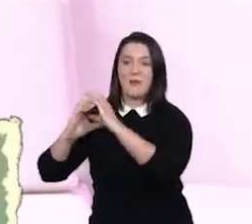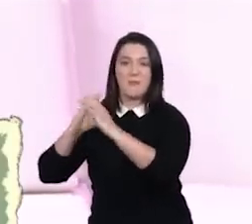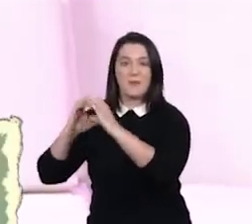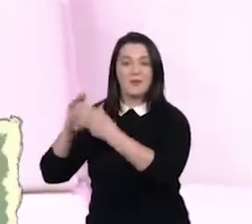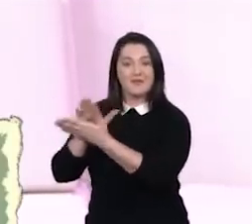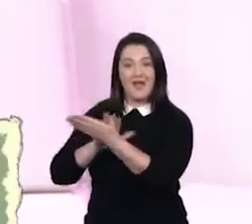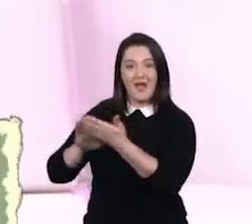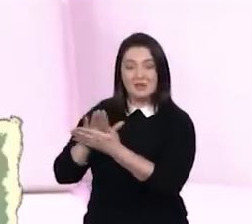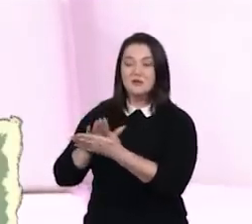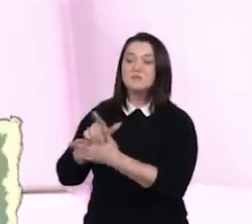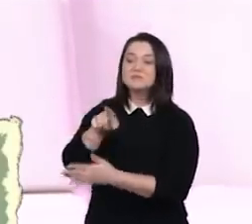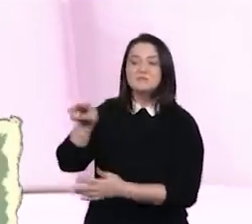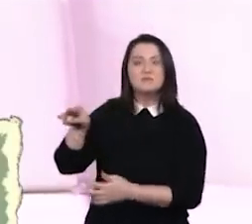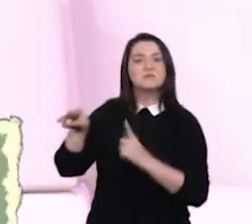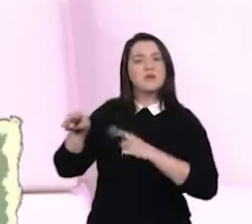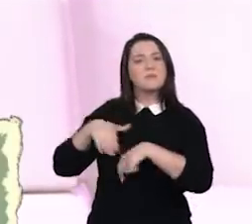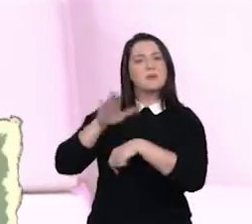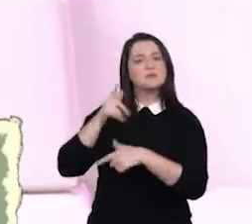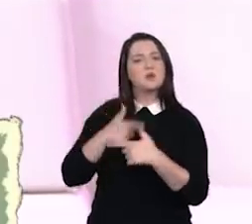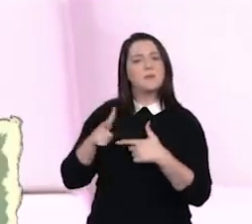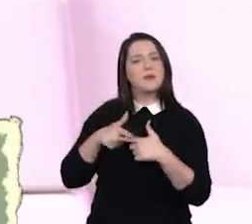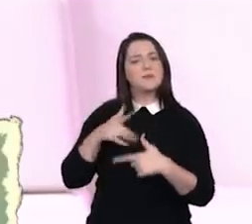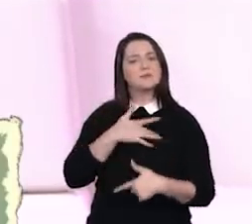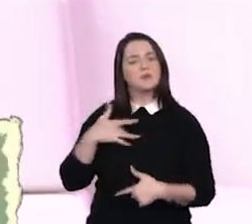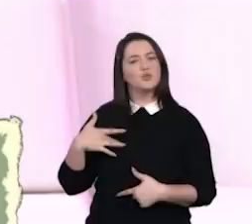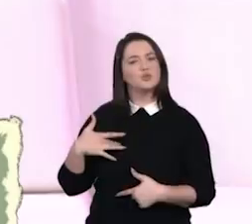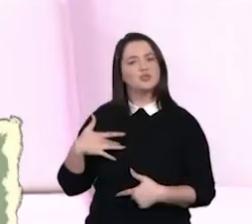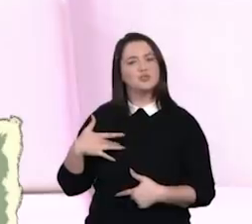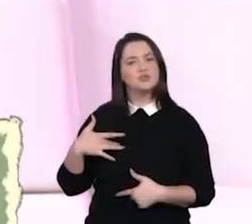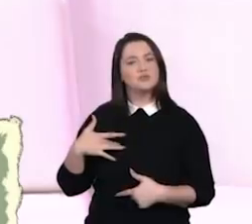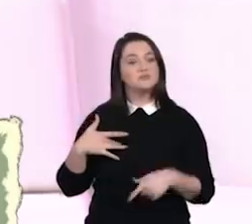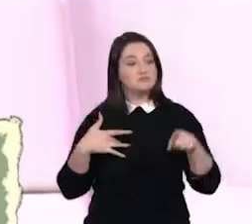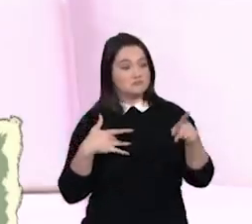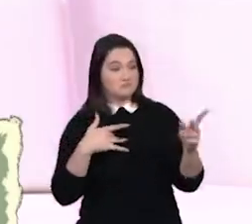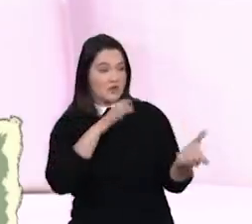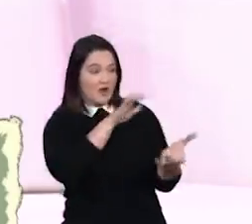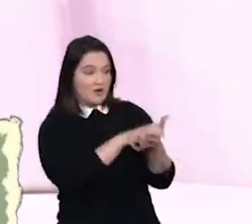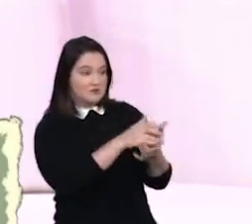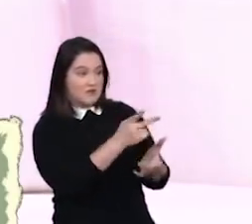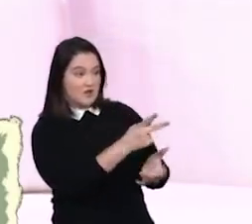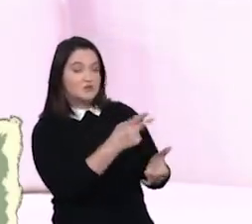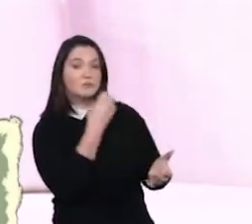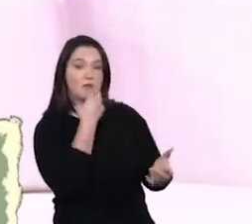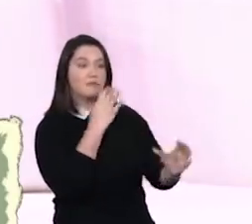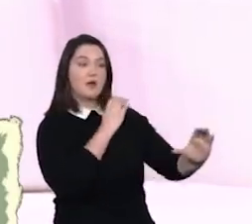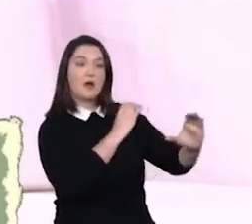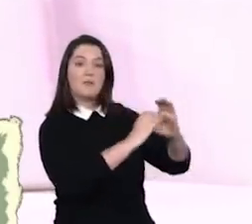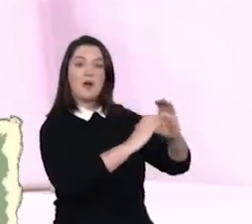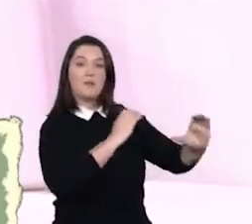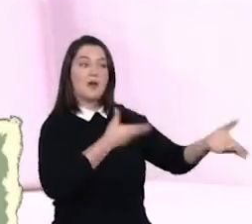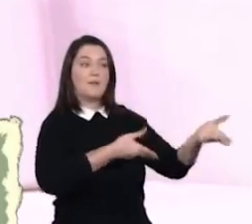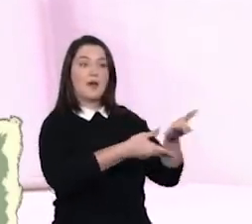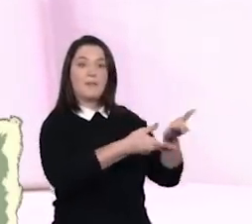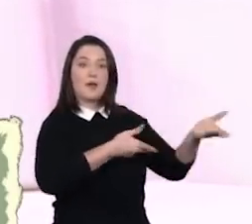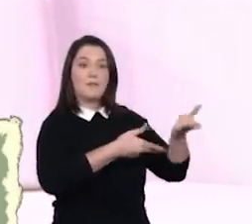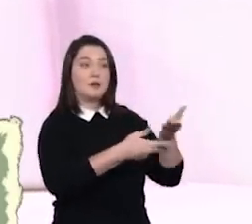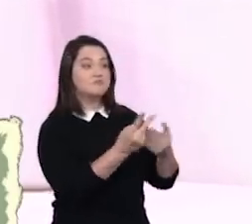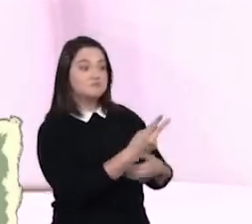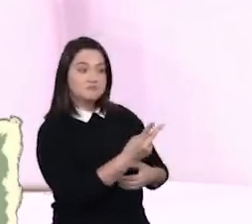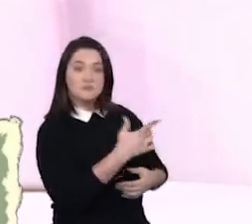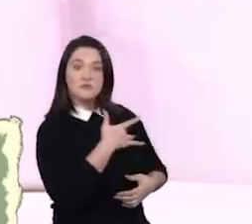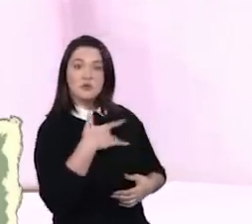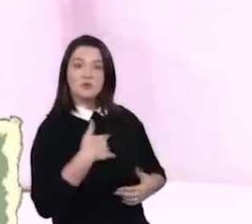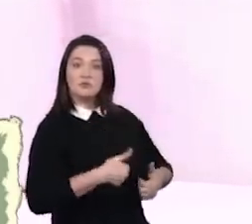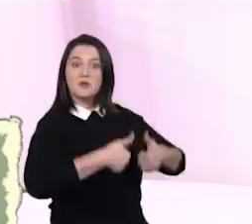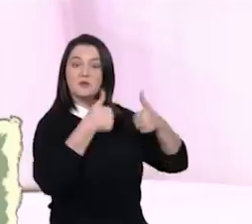quando comparados com aqueles que tinham uma boa conversa. Isso mesmo, nós não estamos falando de casais recém-casados,